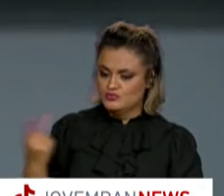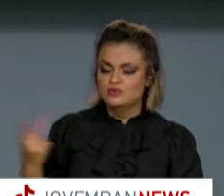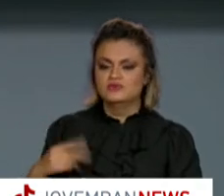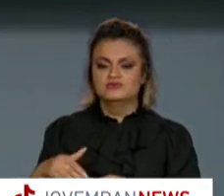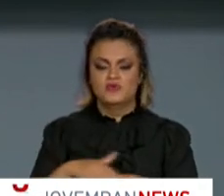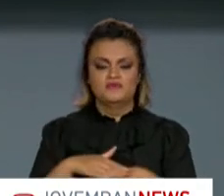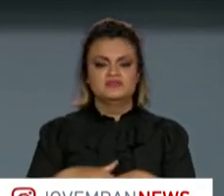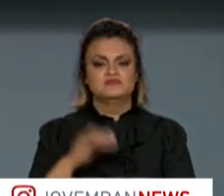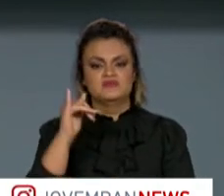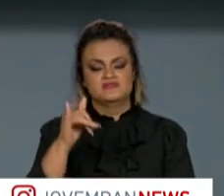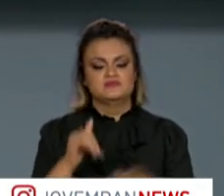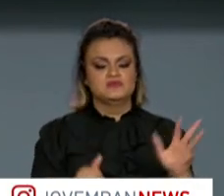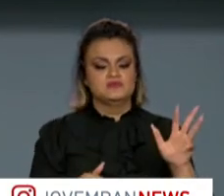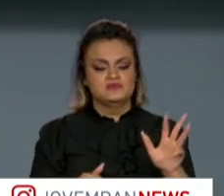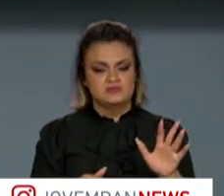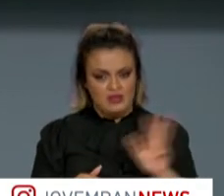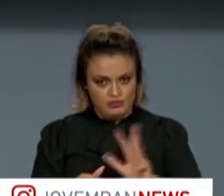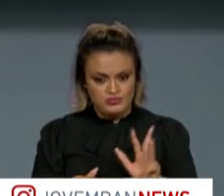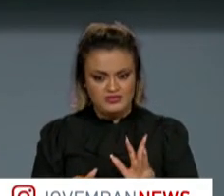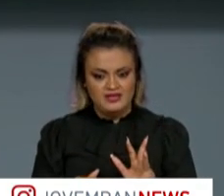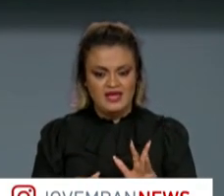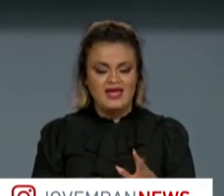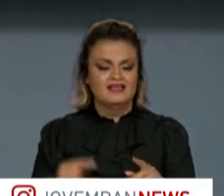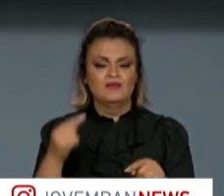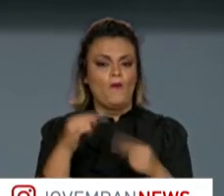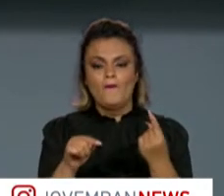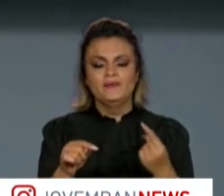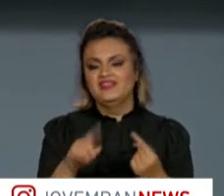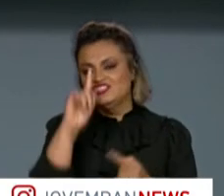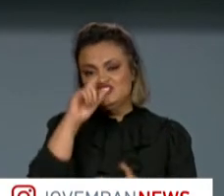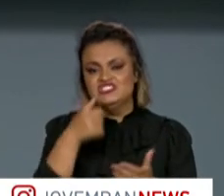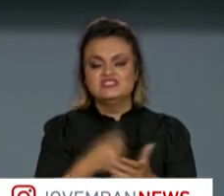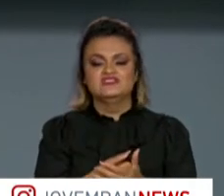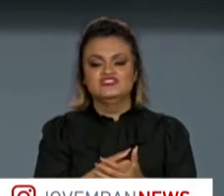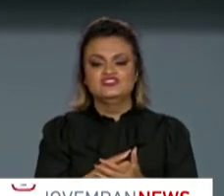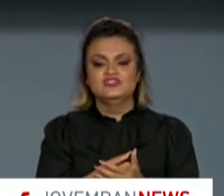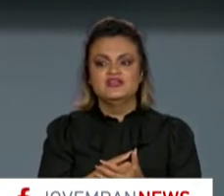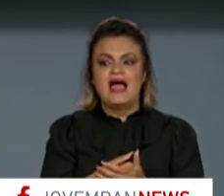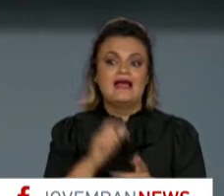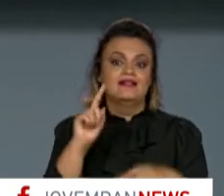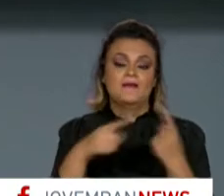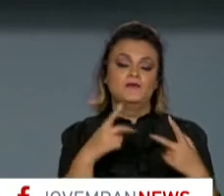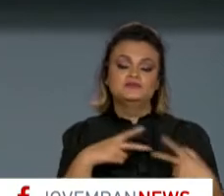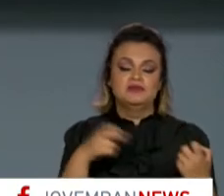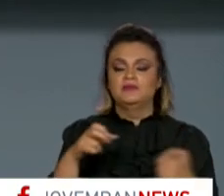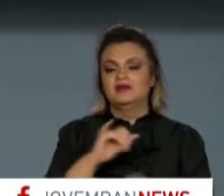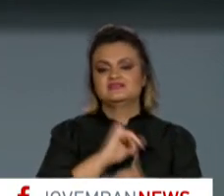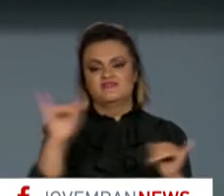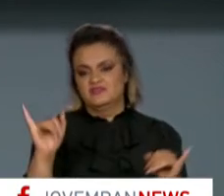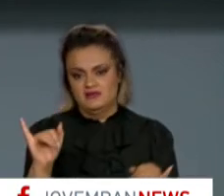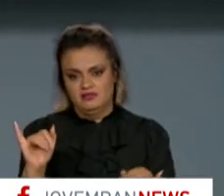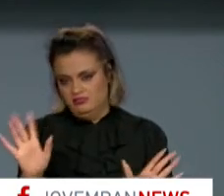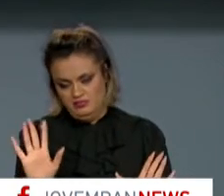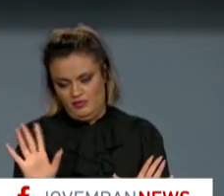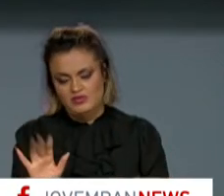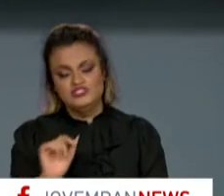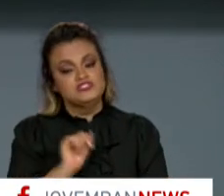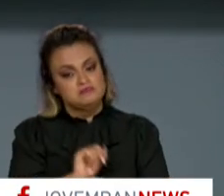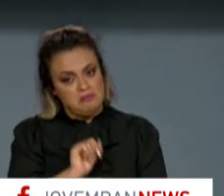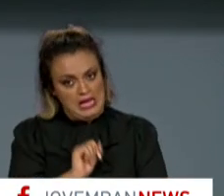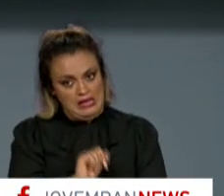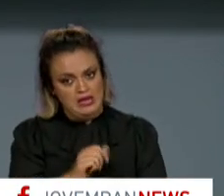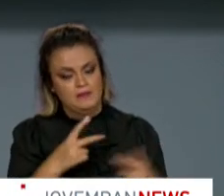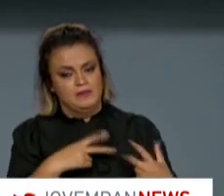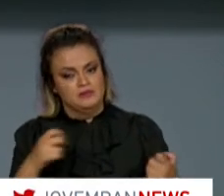ao presidente é que não faria sentido a gente tomar uma decisão depois do anúncio dos preços da